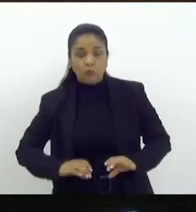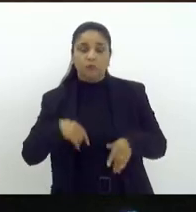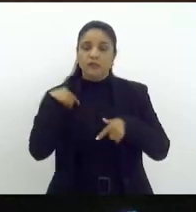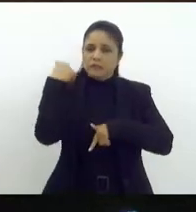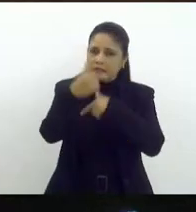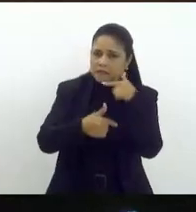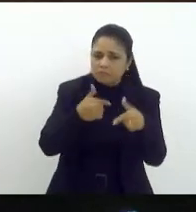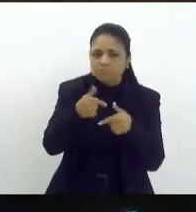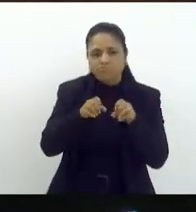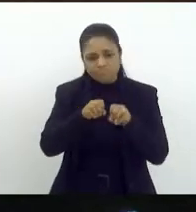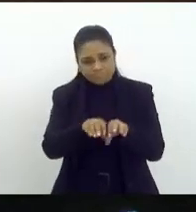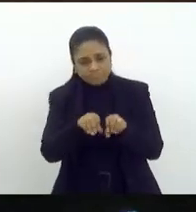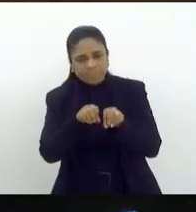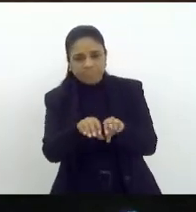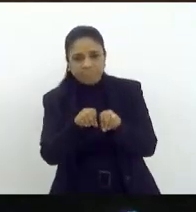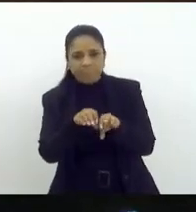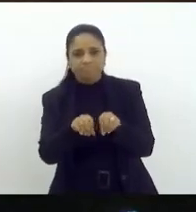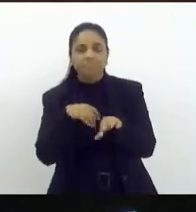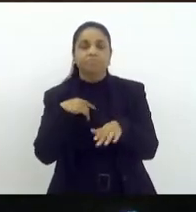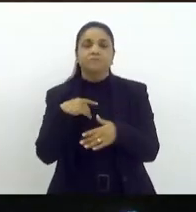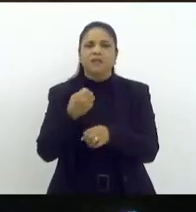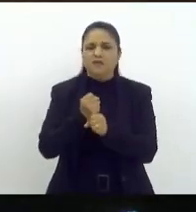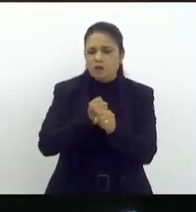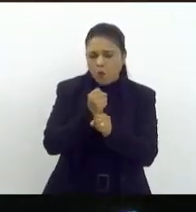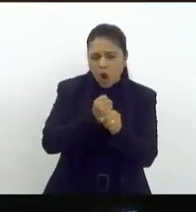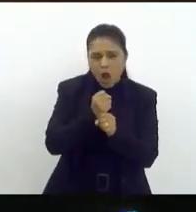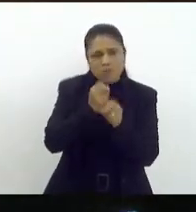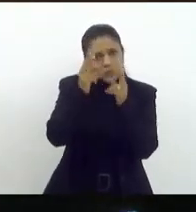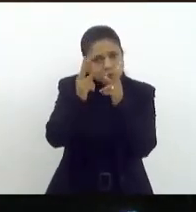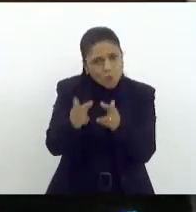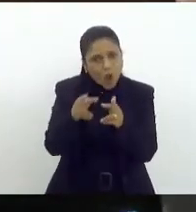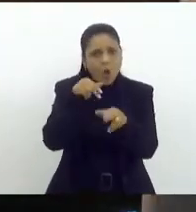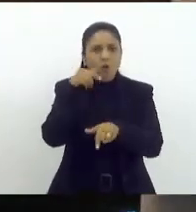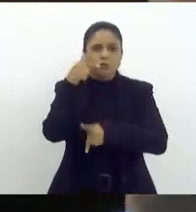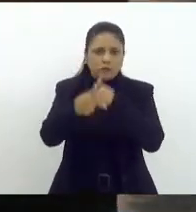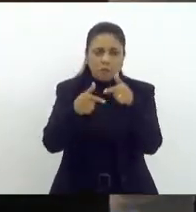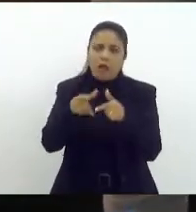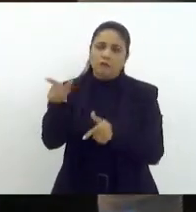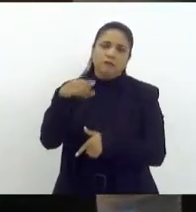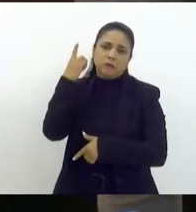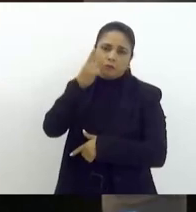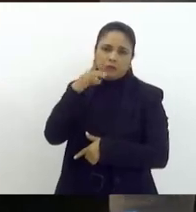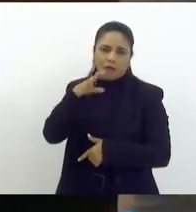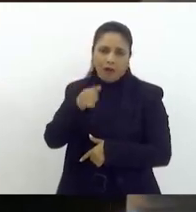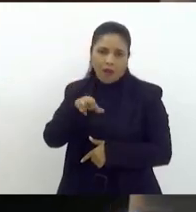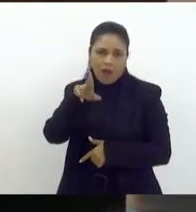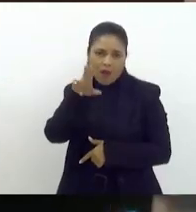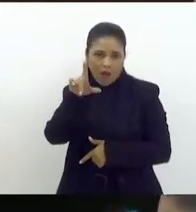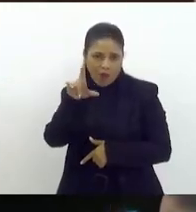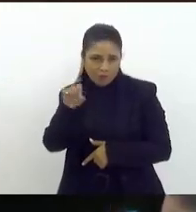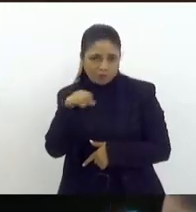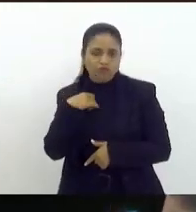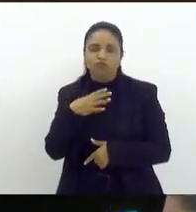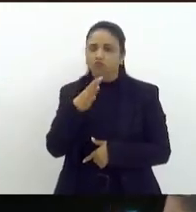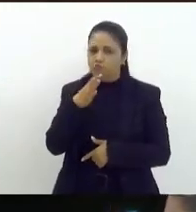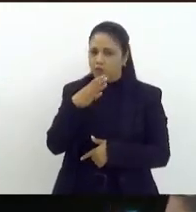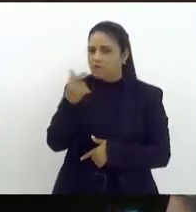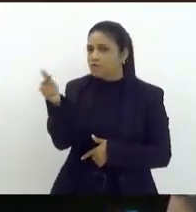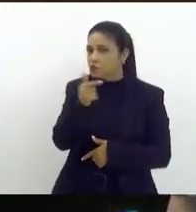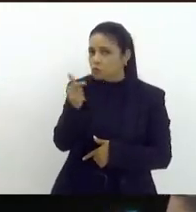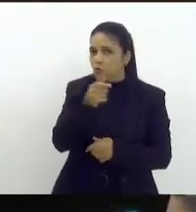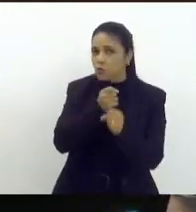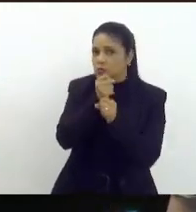muito nós fizemos esse trabalho durante anos deputado Carlos Macedo conhece muito bem foram 22 anos fazendo esse tipo de atividade